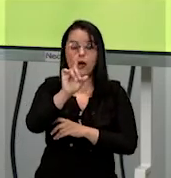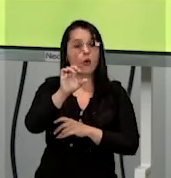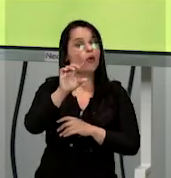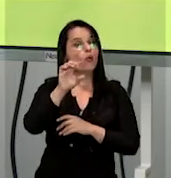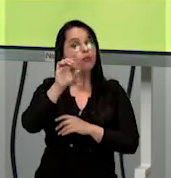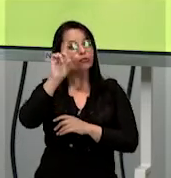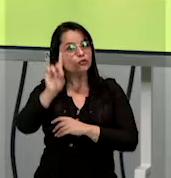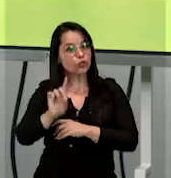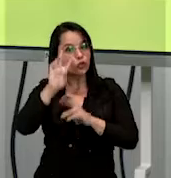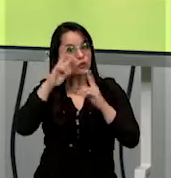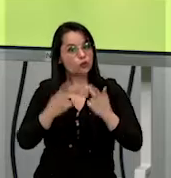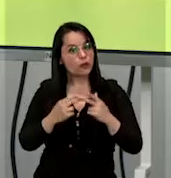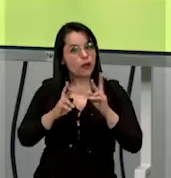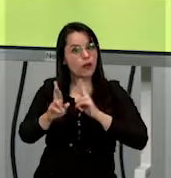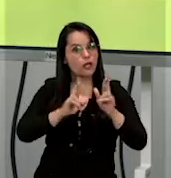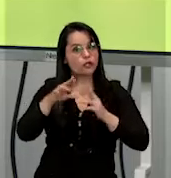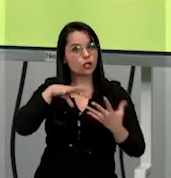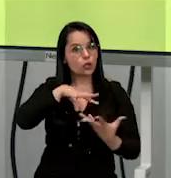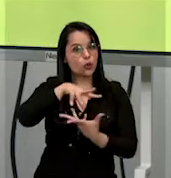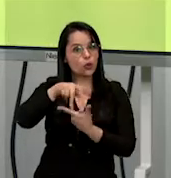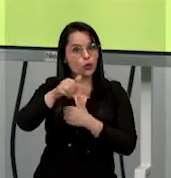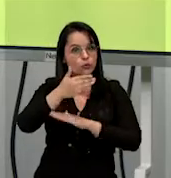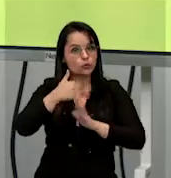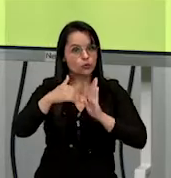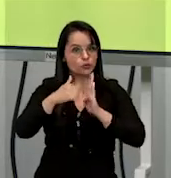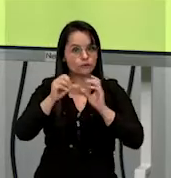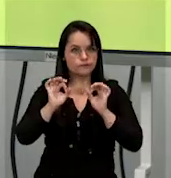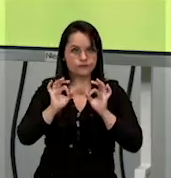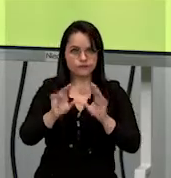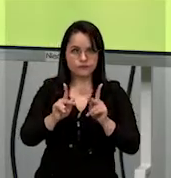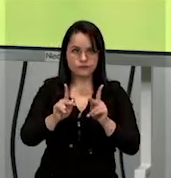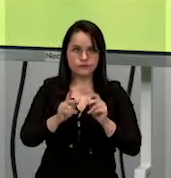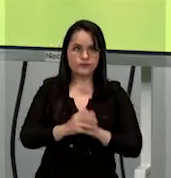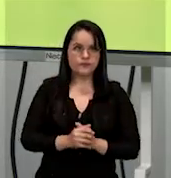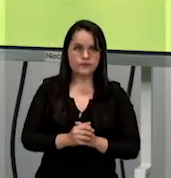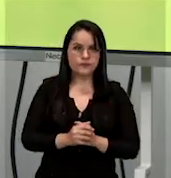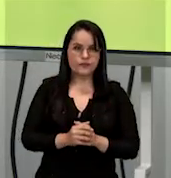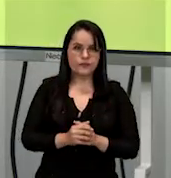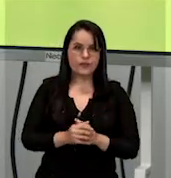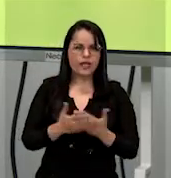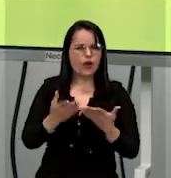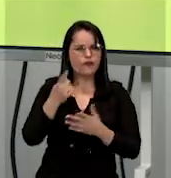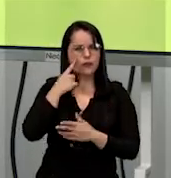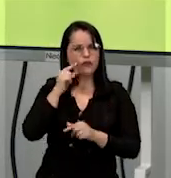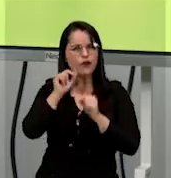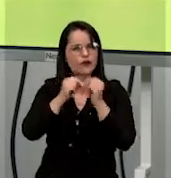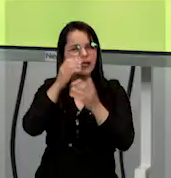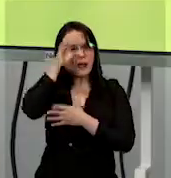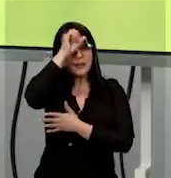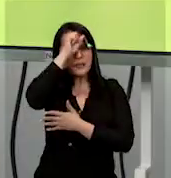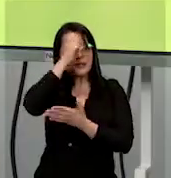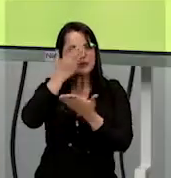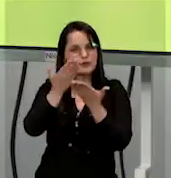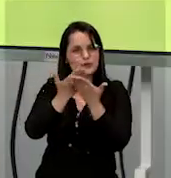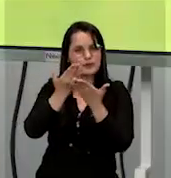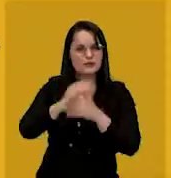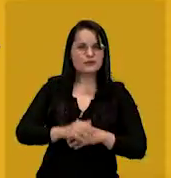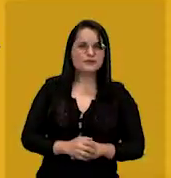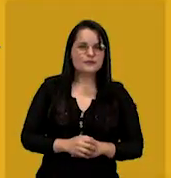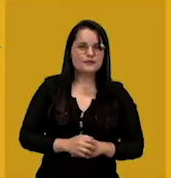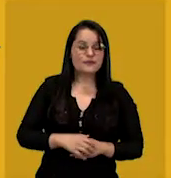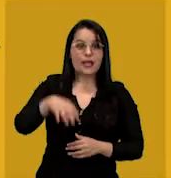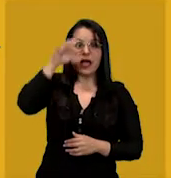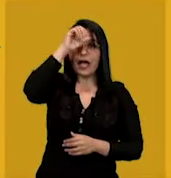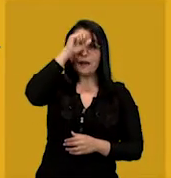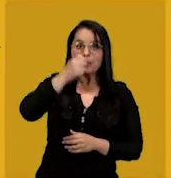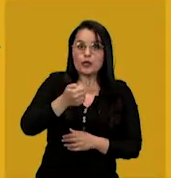estão relacionados ao mundo todo, certo? Vamos ver, então, o que nós aprendemos hoje?